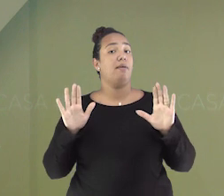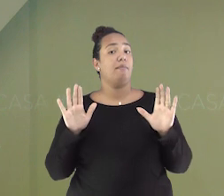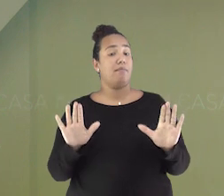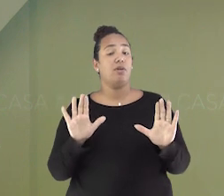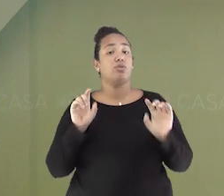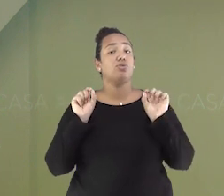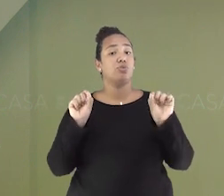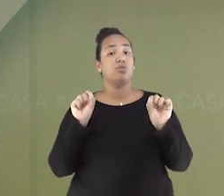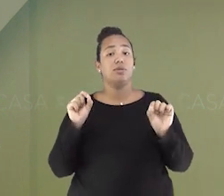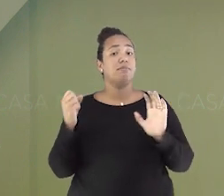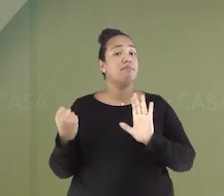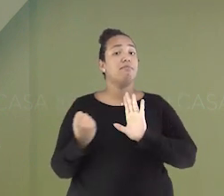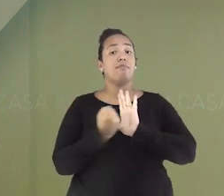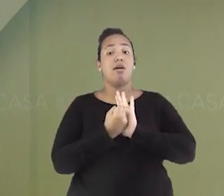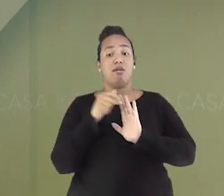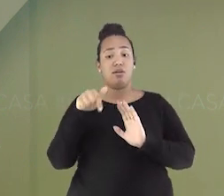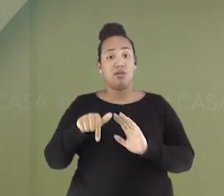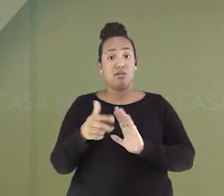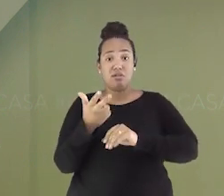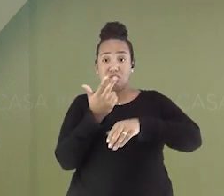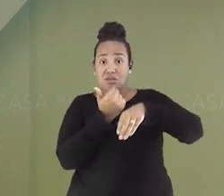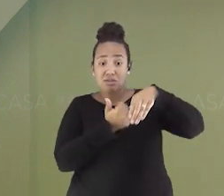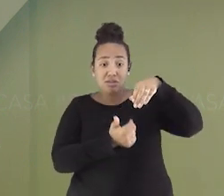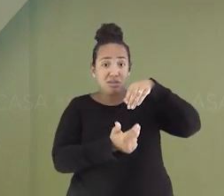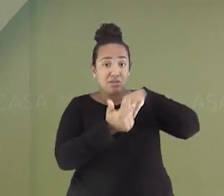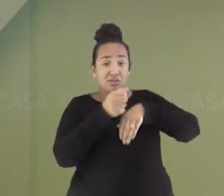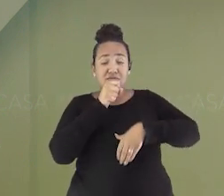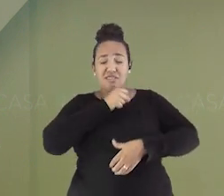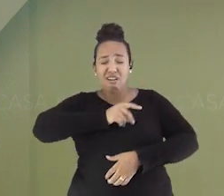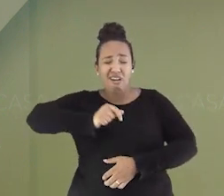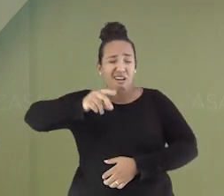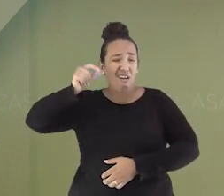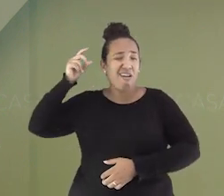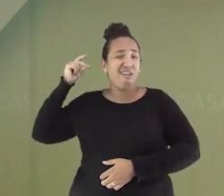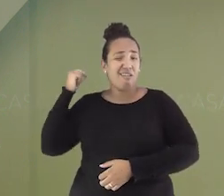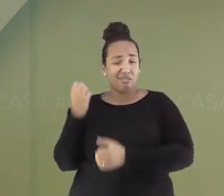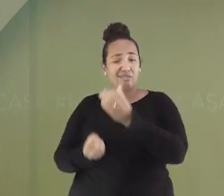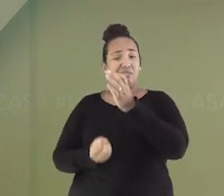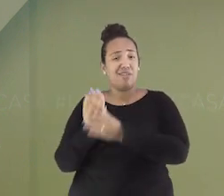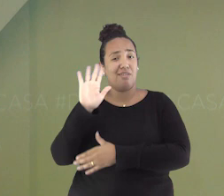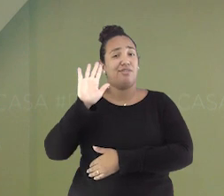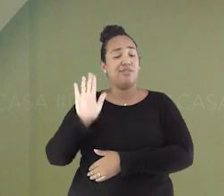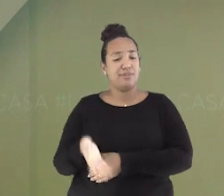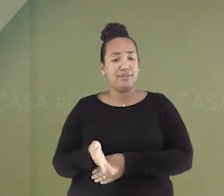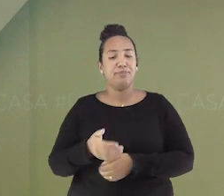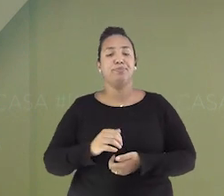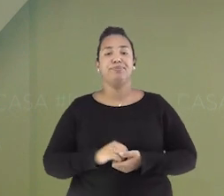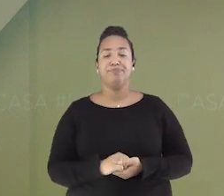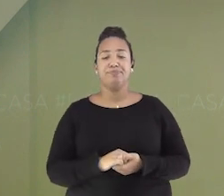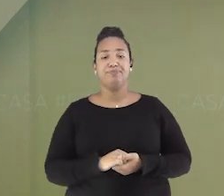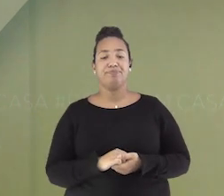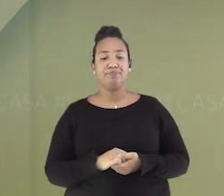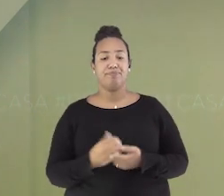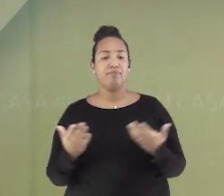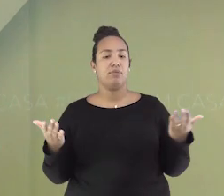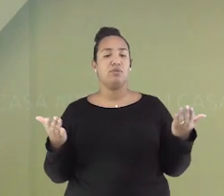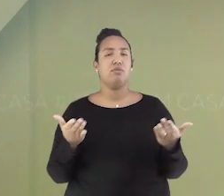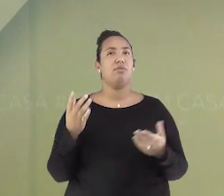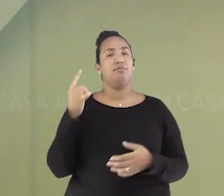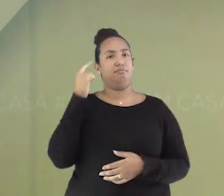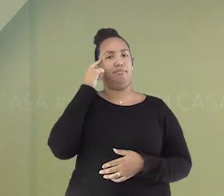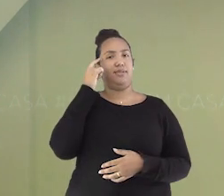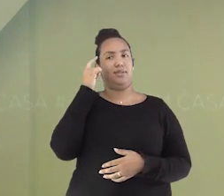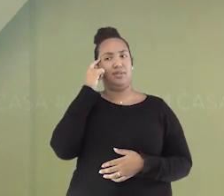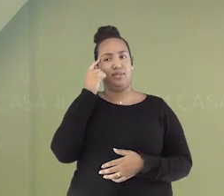fato é que esses desenhos são a evidência mais antiga do fazer artístico na história da humanidade. Agora imagina o que mudou